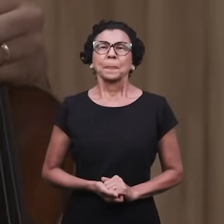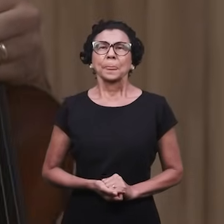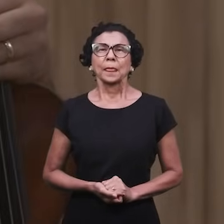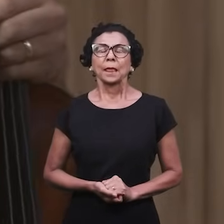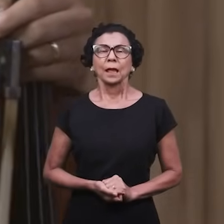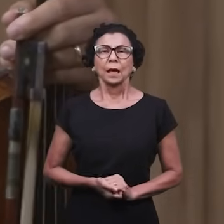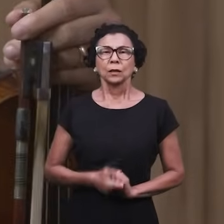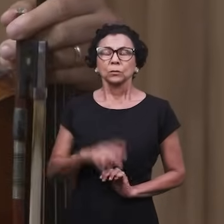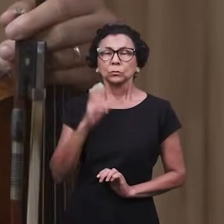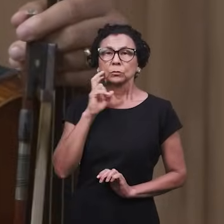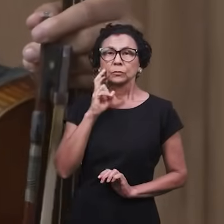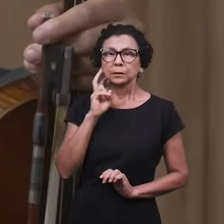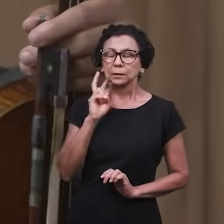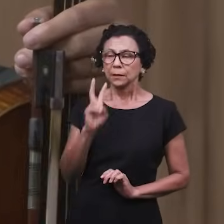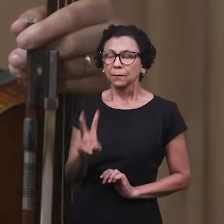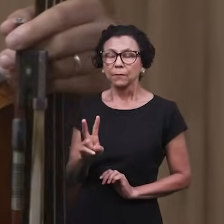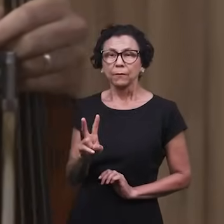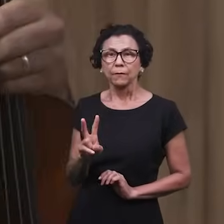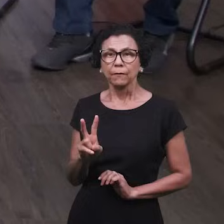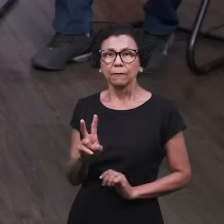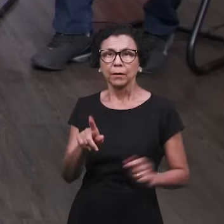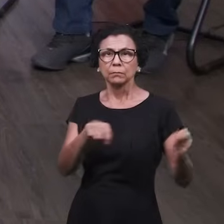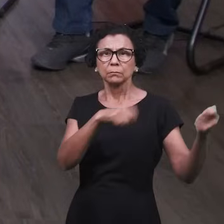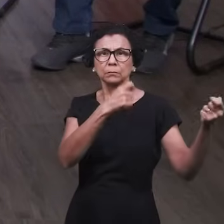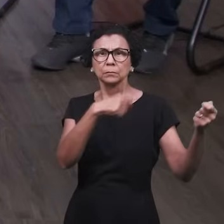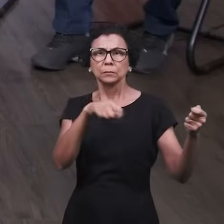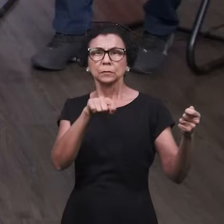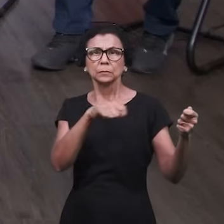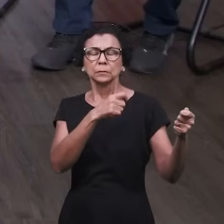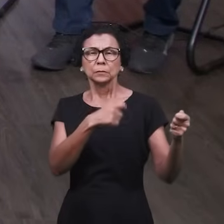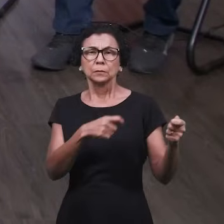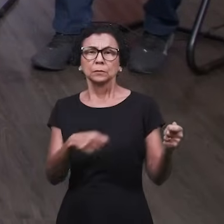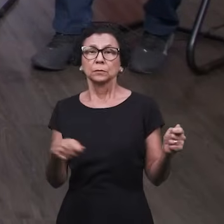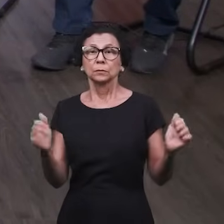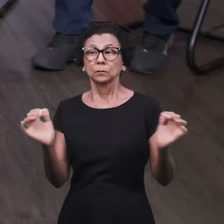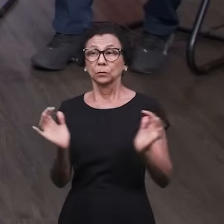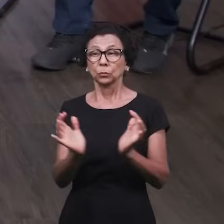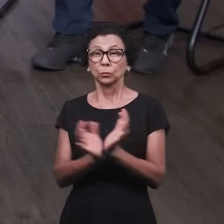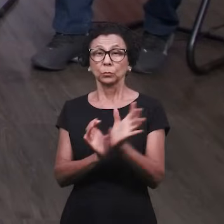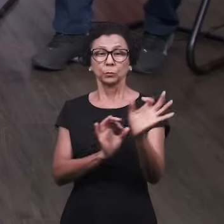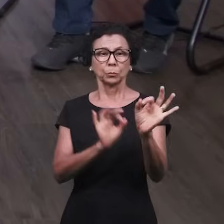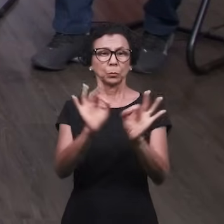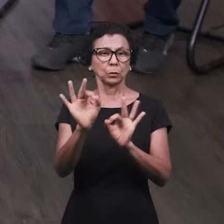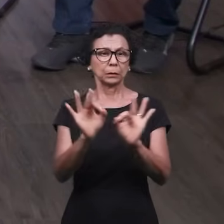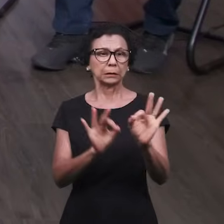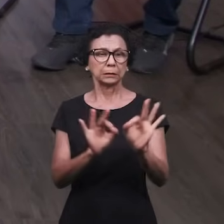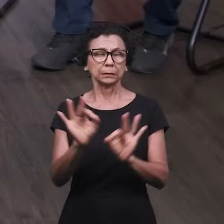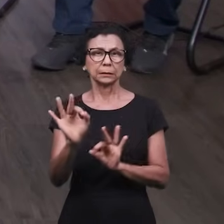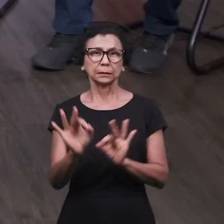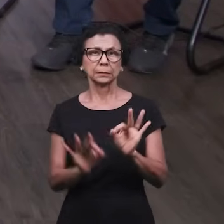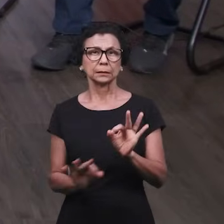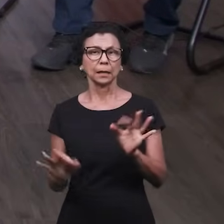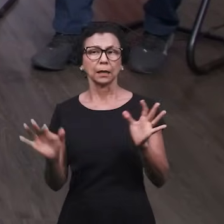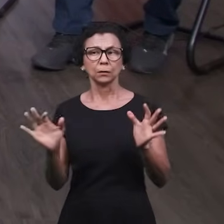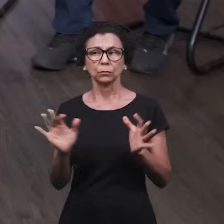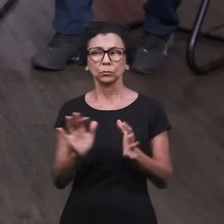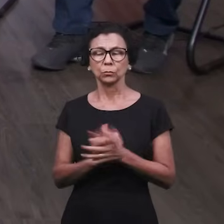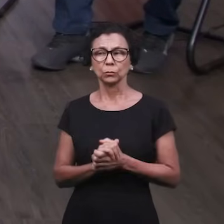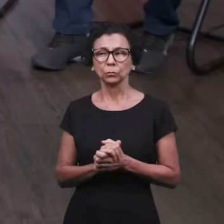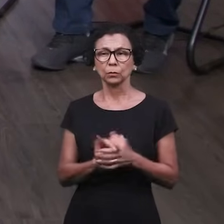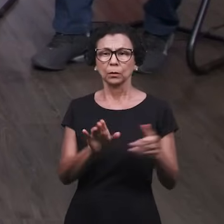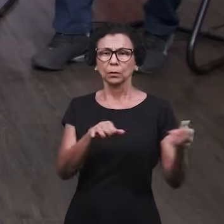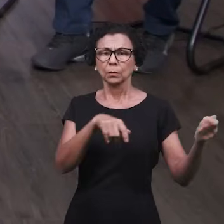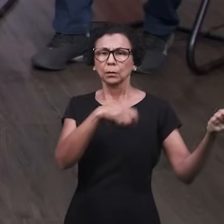criança e olha aquele louvor muito bem orquestrado, aquele louvor organizado e as cordas soando,